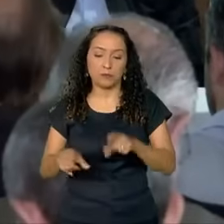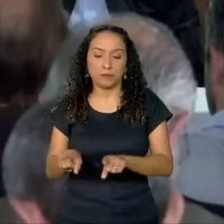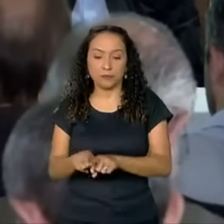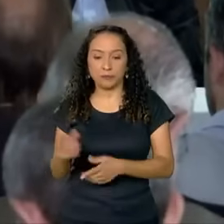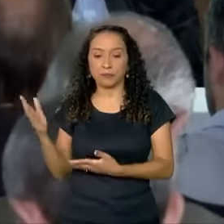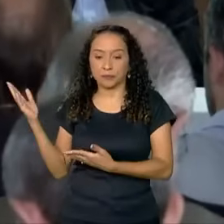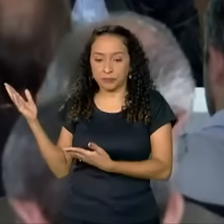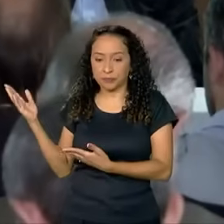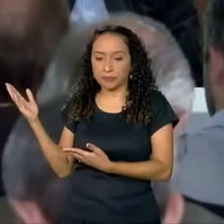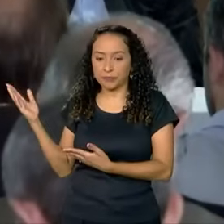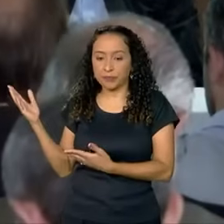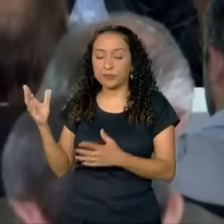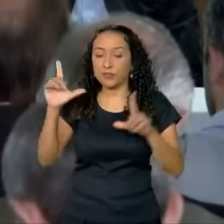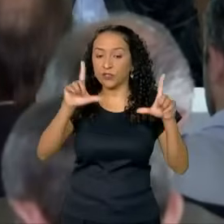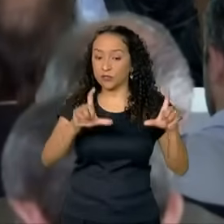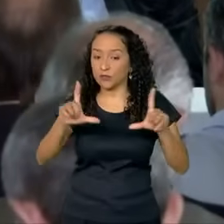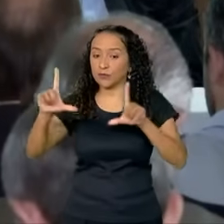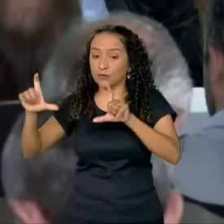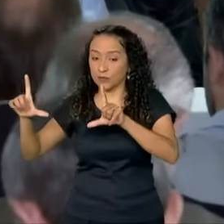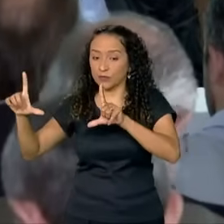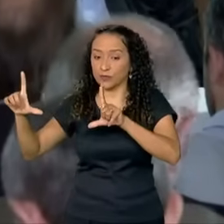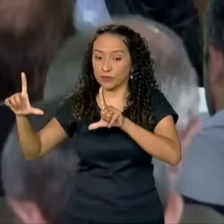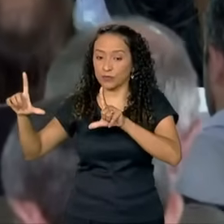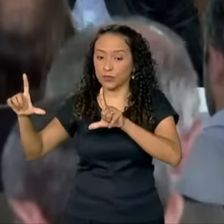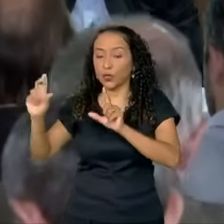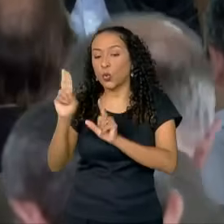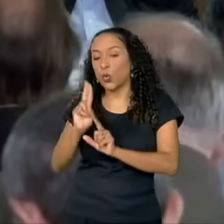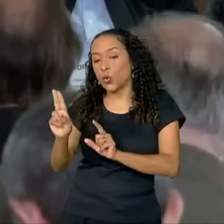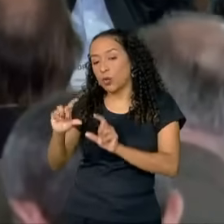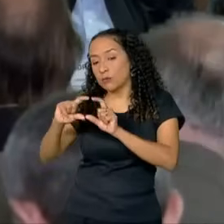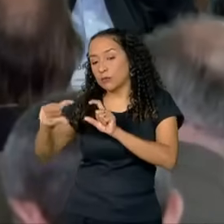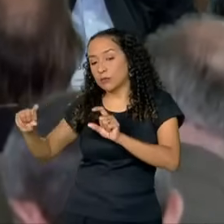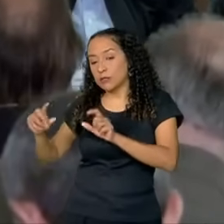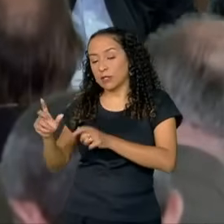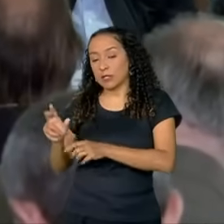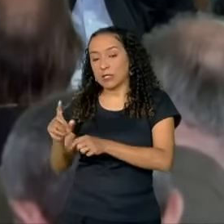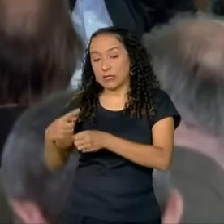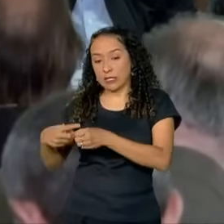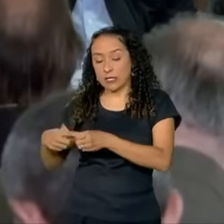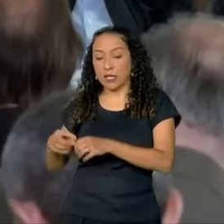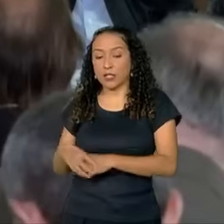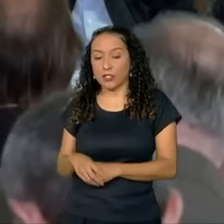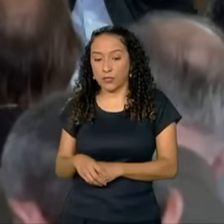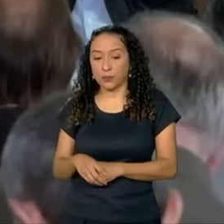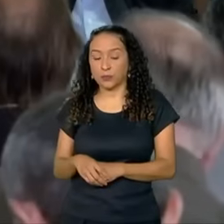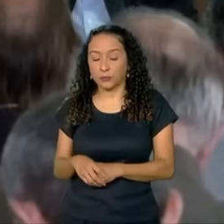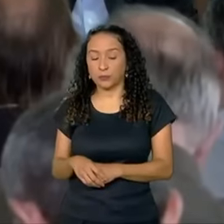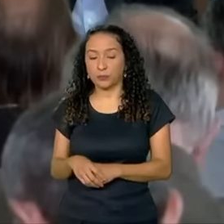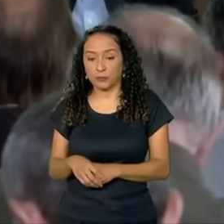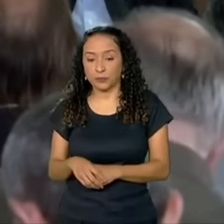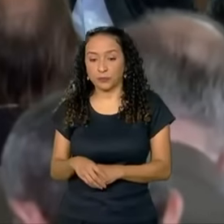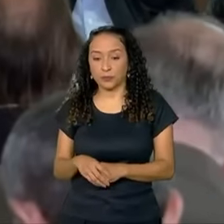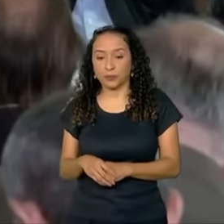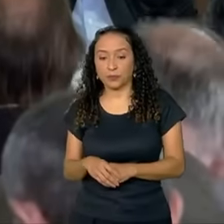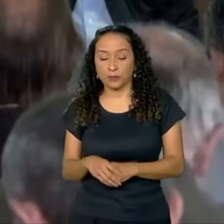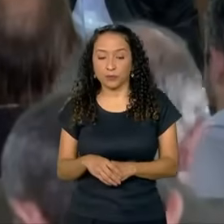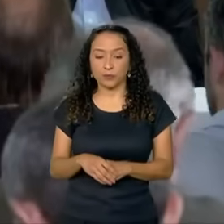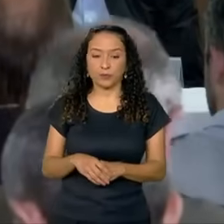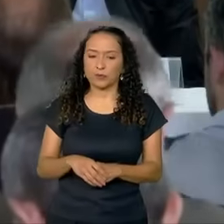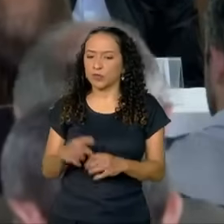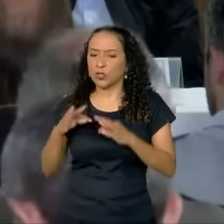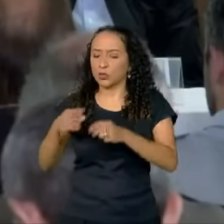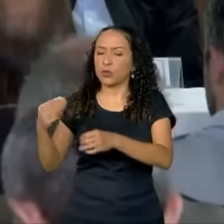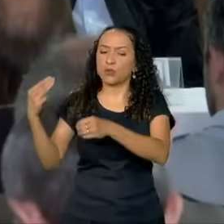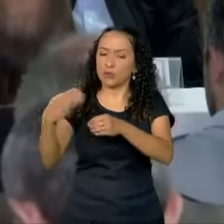Sul, Erval Seco, Erechim, Liberato Salzano, Getúlio Vargas, todos